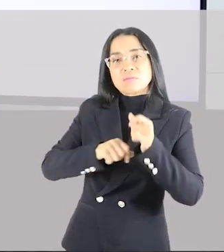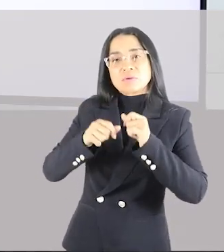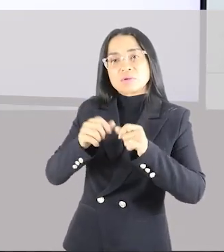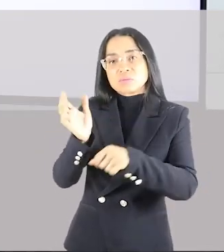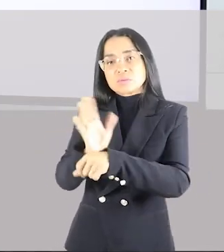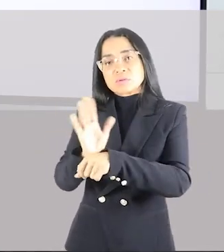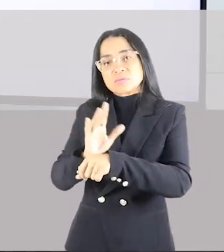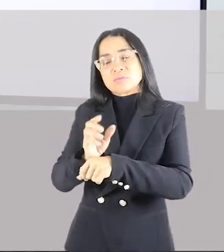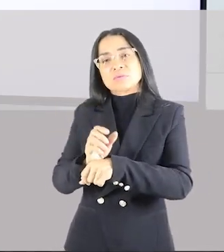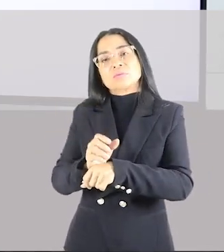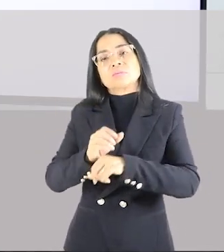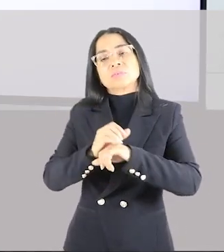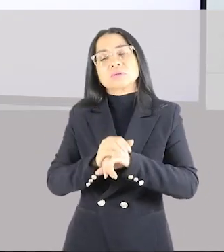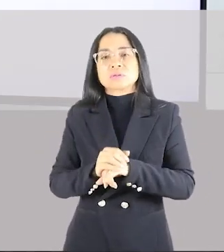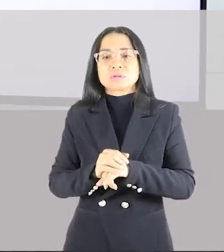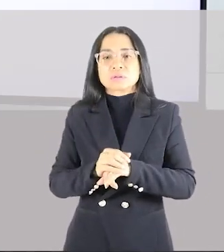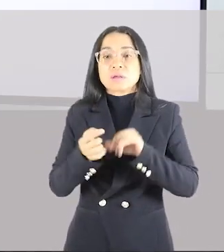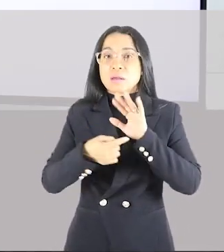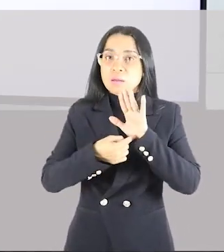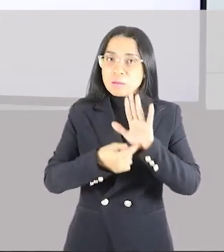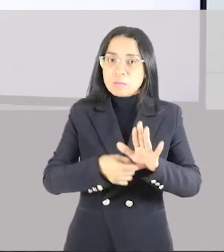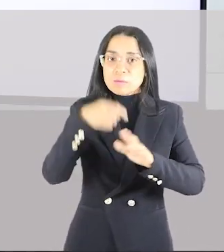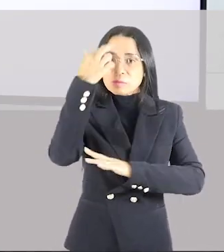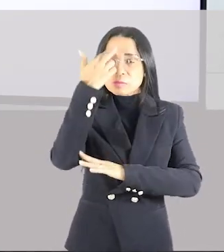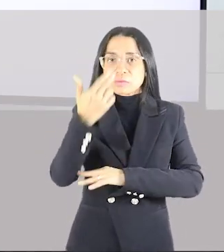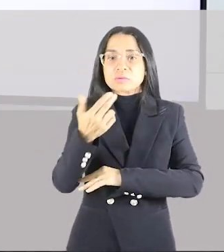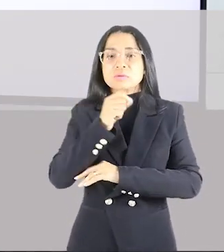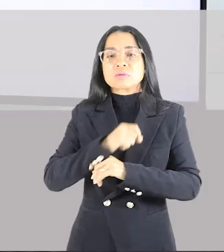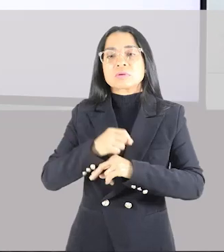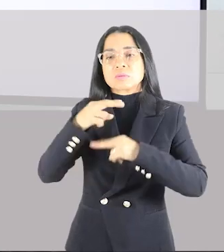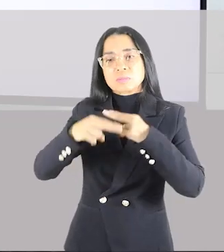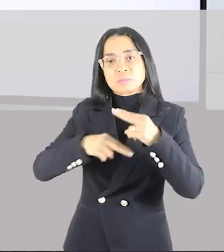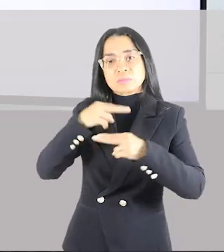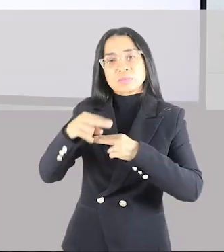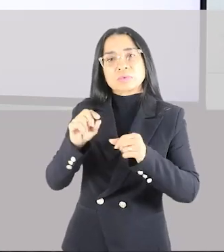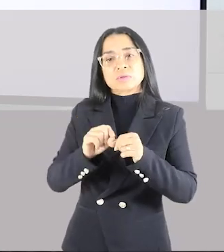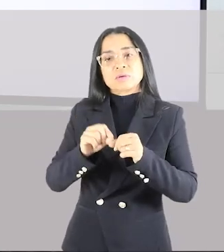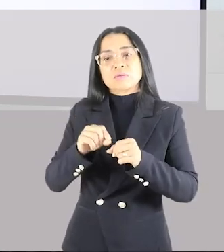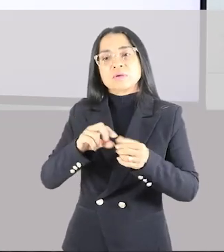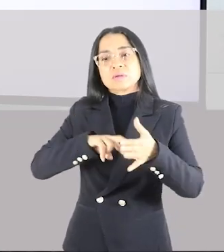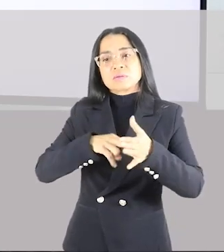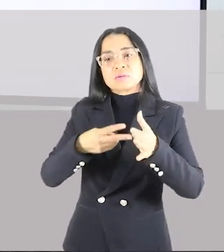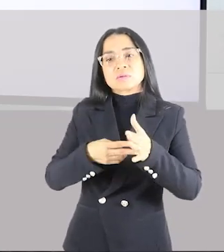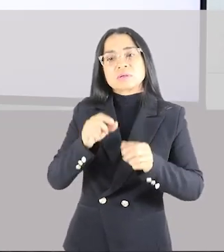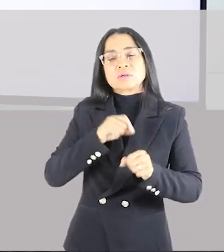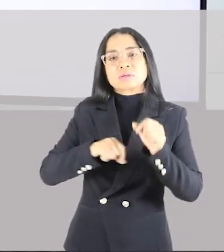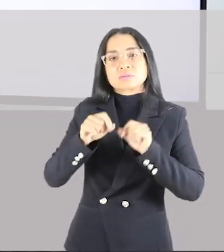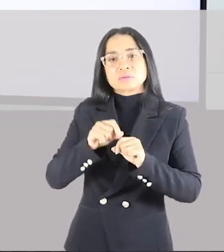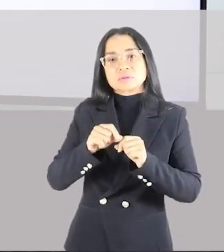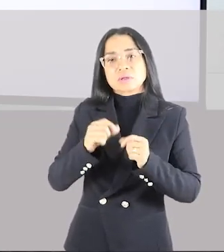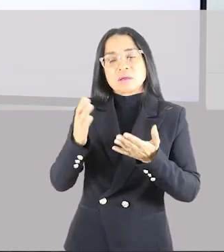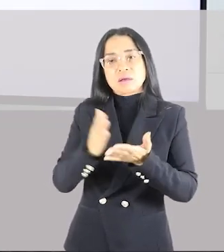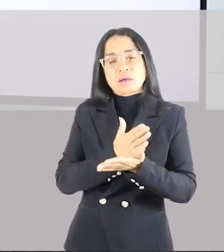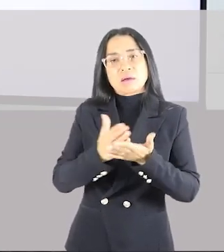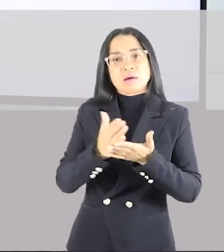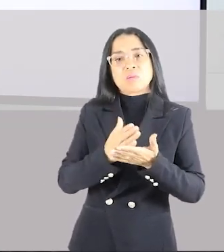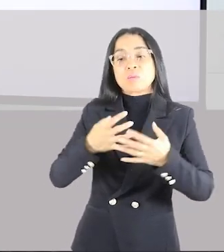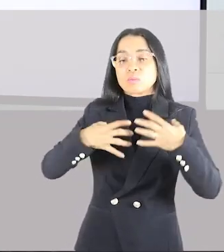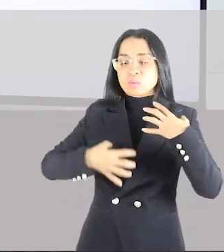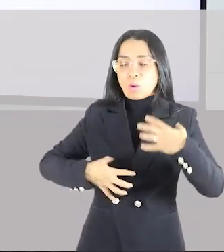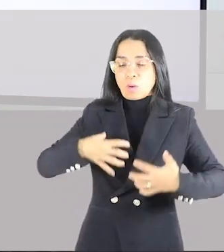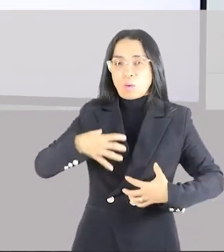contam essa história. Então a mumificação era feita, né, no sentido de você retirar alguns órgãos